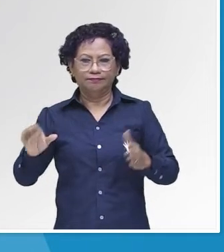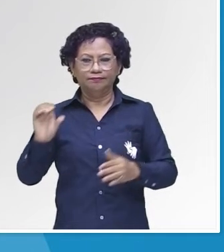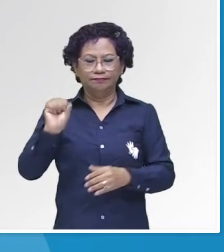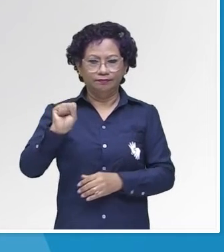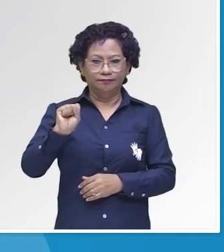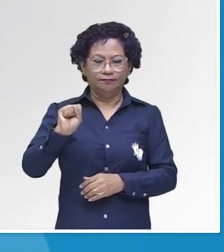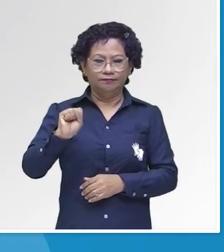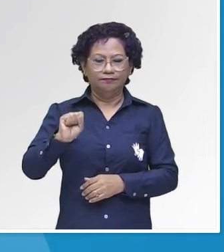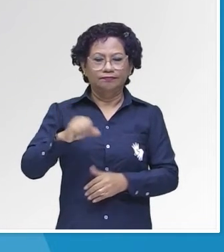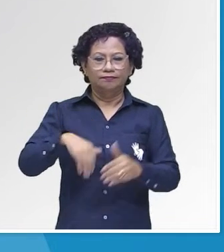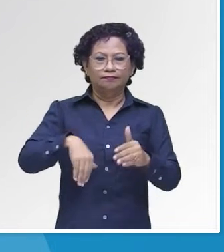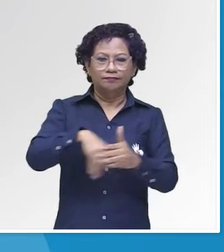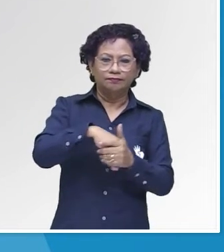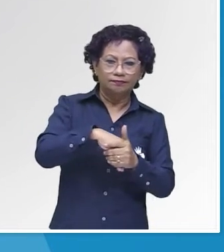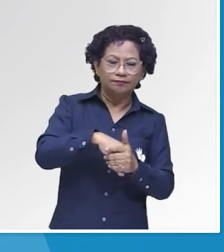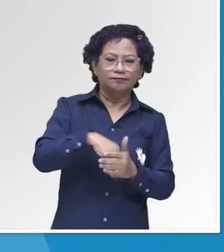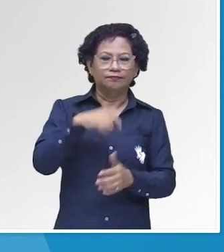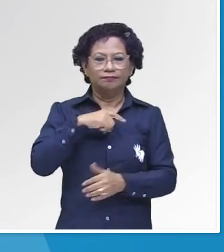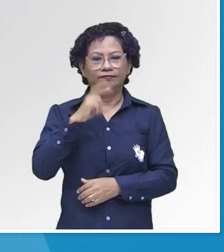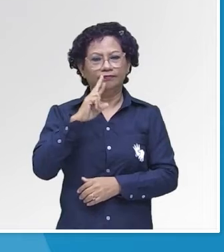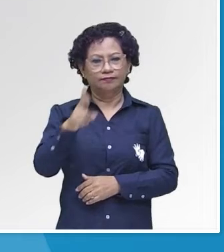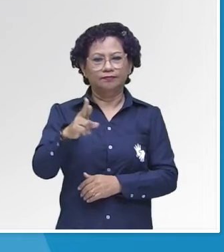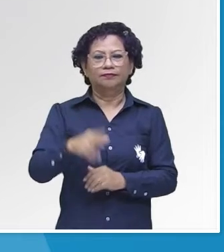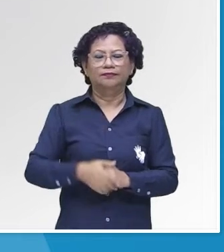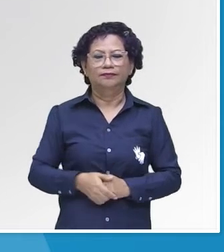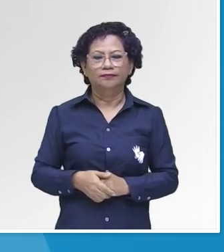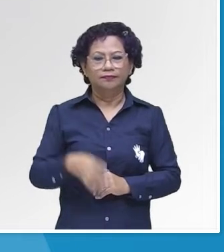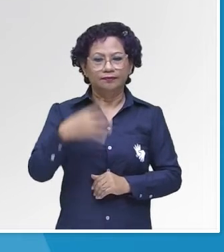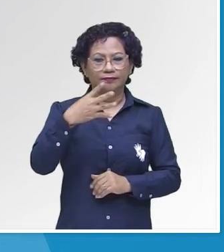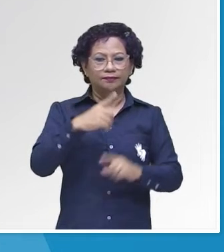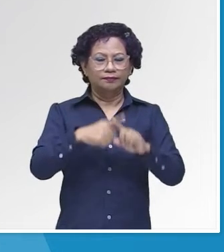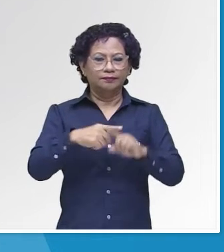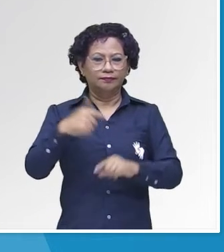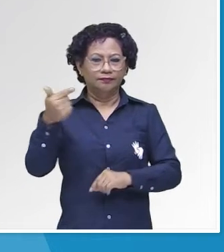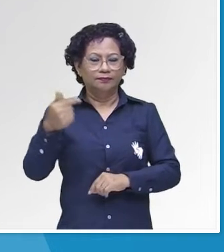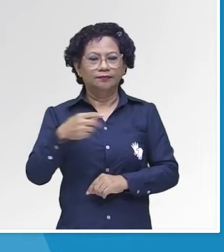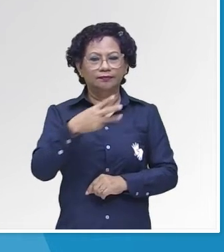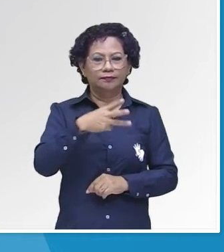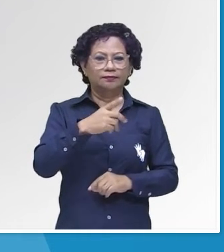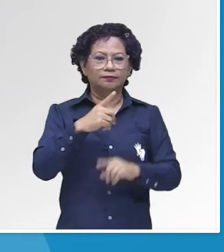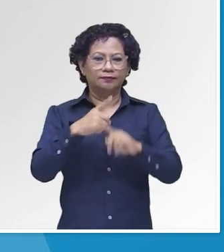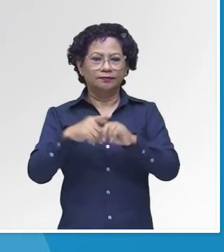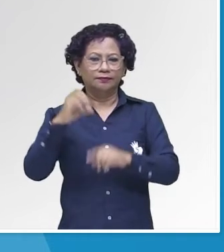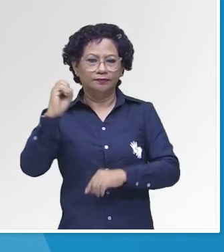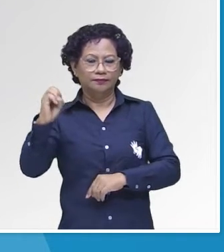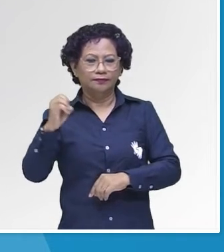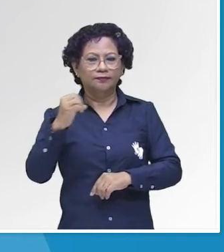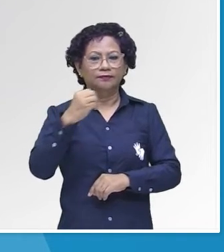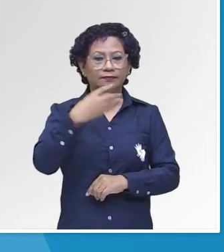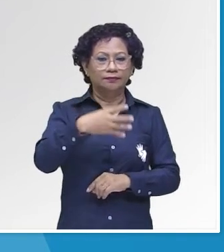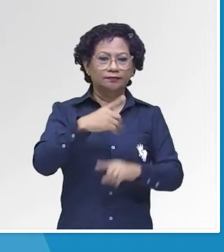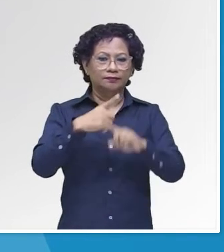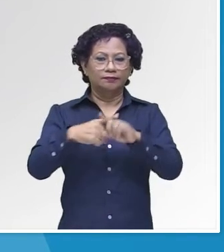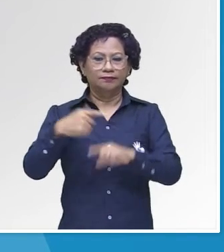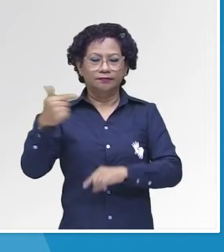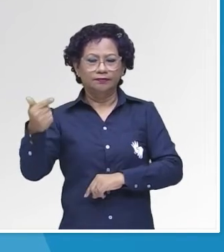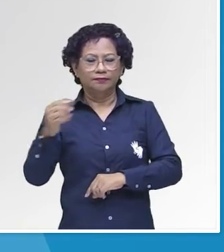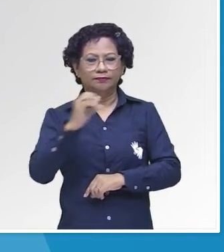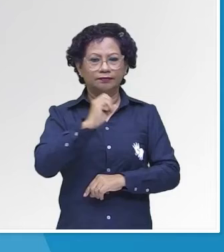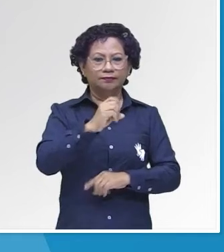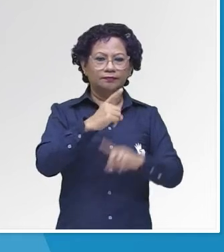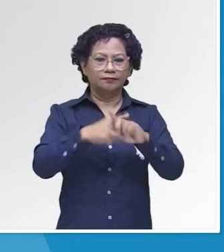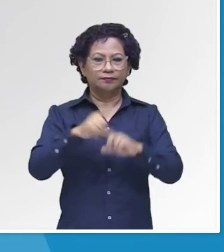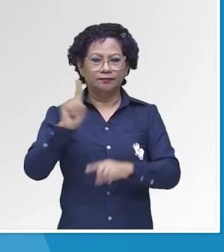A obteve os seguintes resultados: 4-2, 3-0, 4-2,